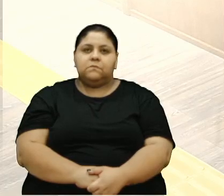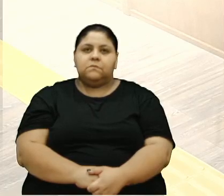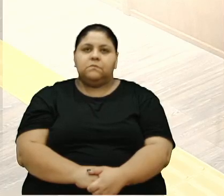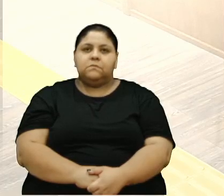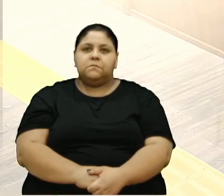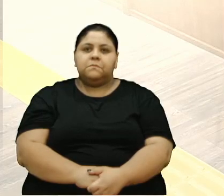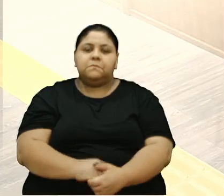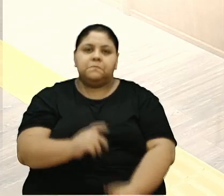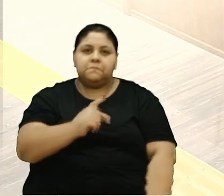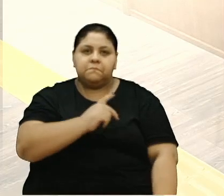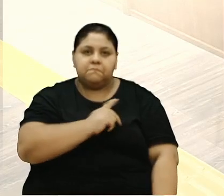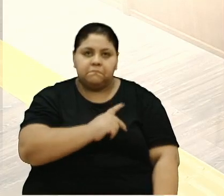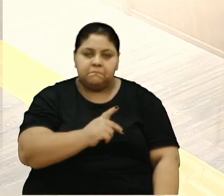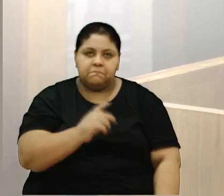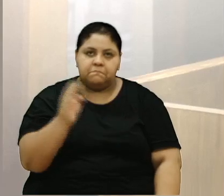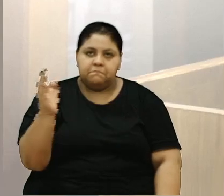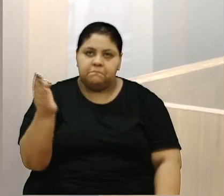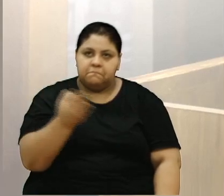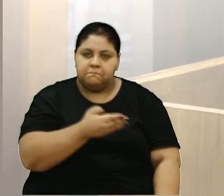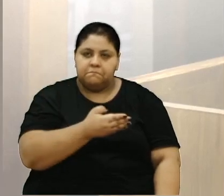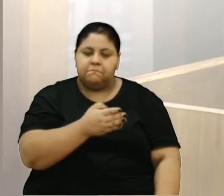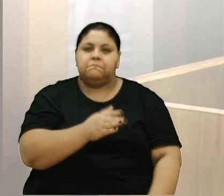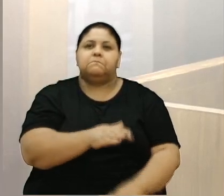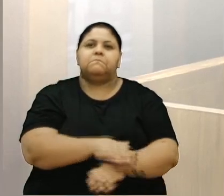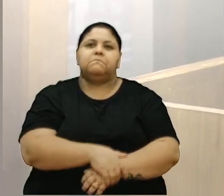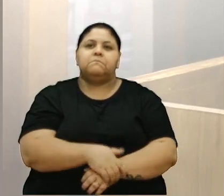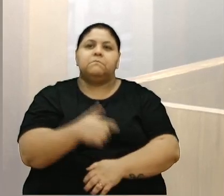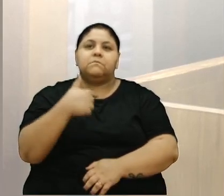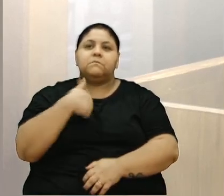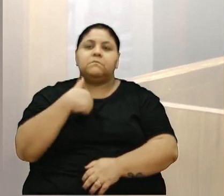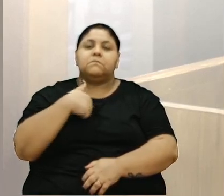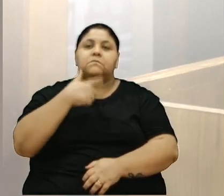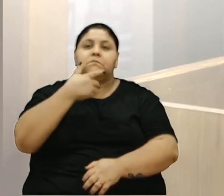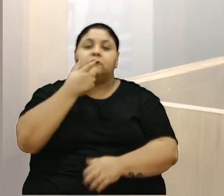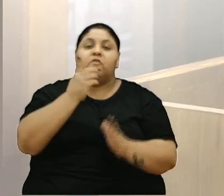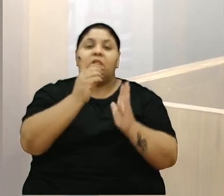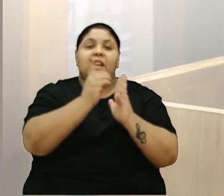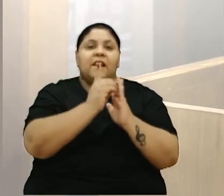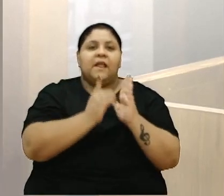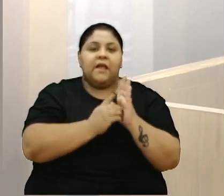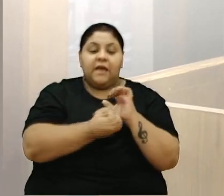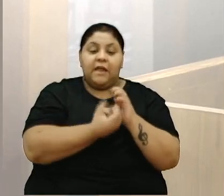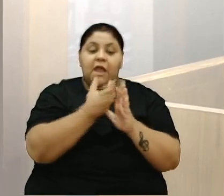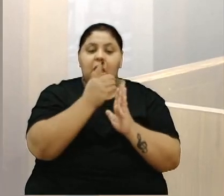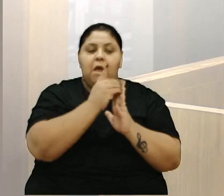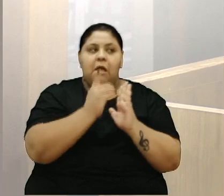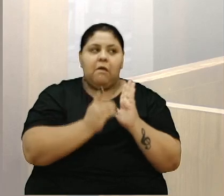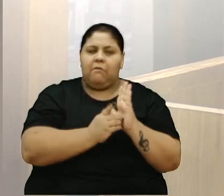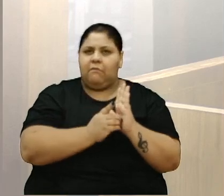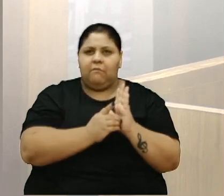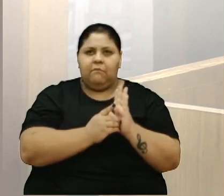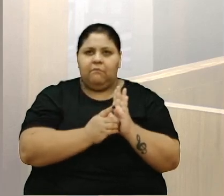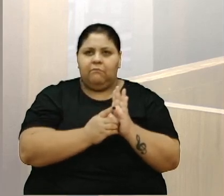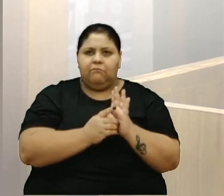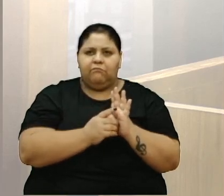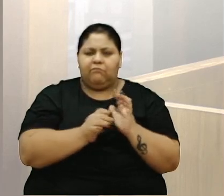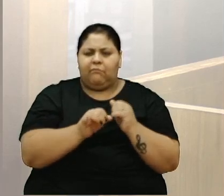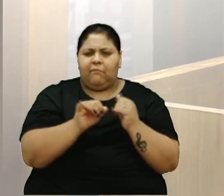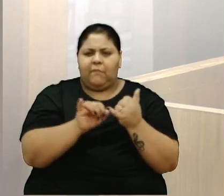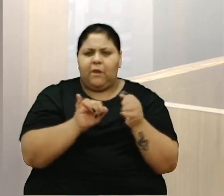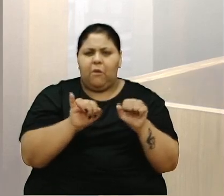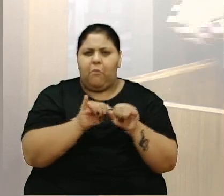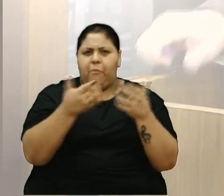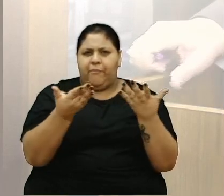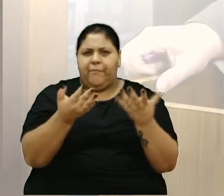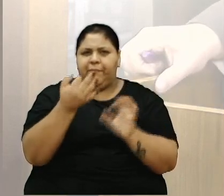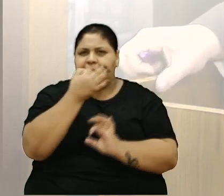Senhora presidente, caros colegas, eu vou fazer um decreto aqui hipotético.